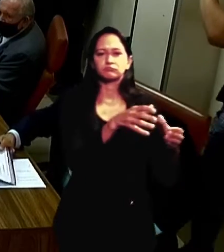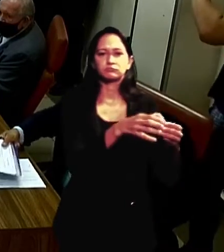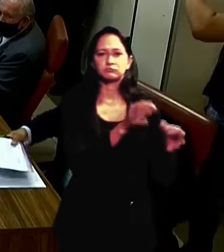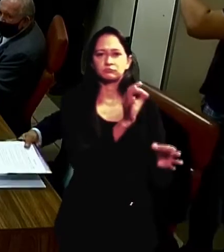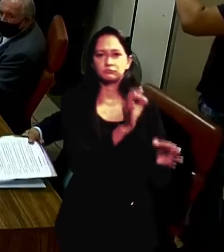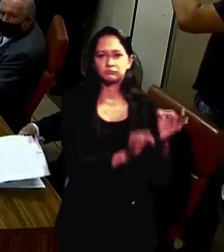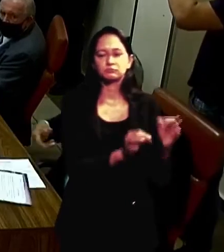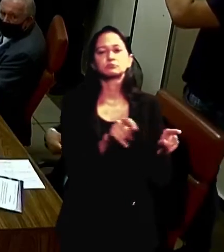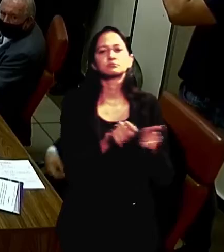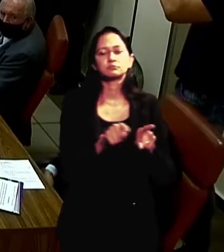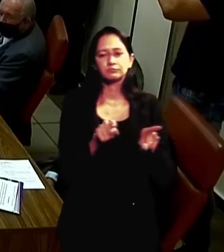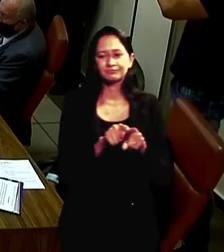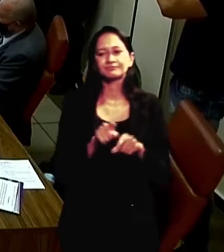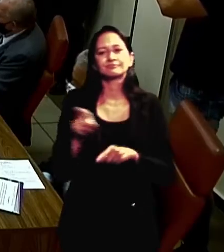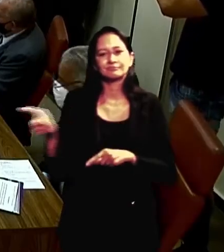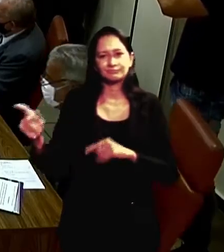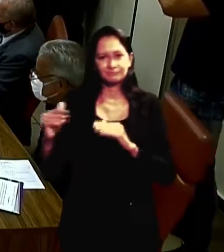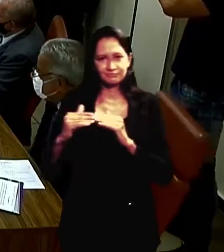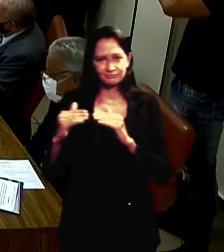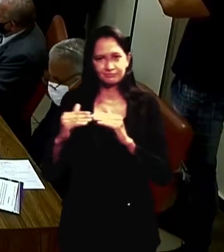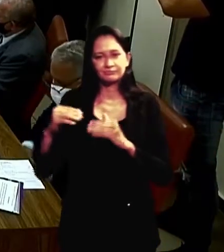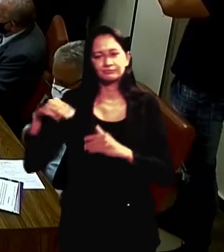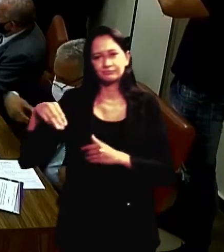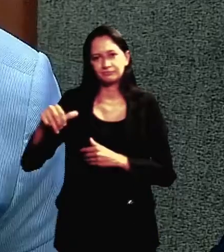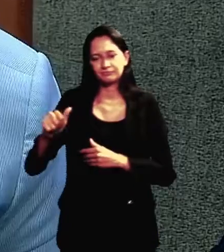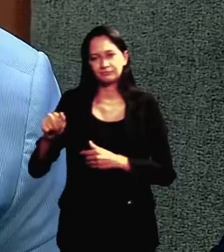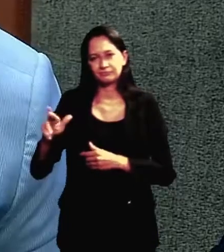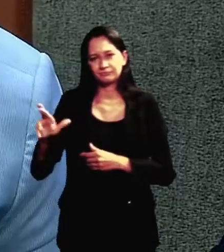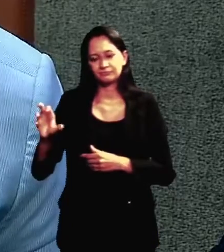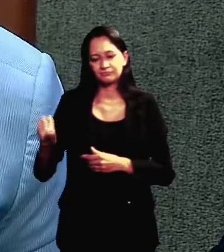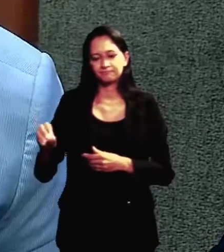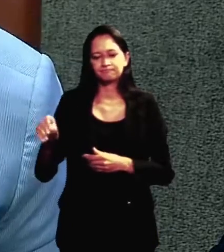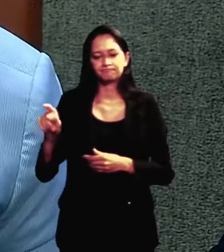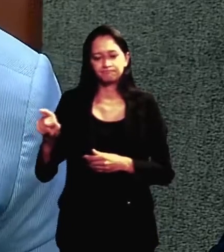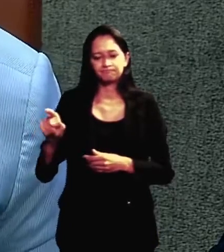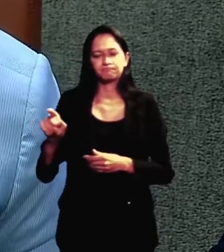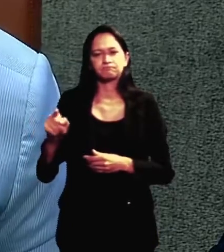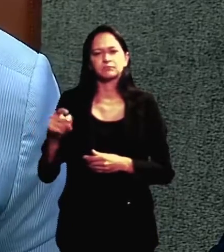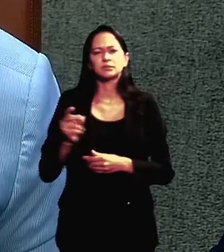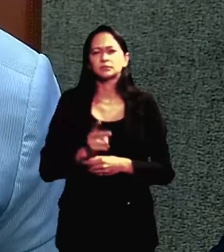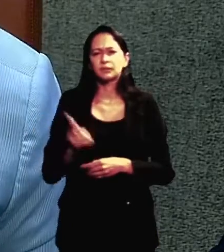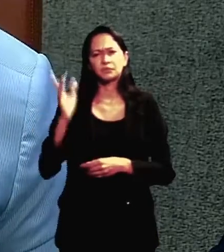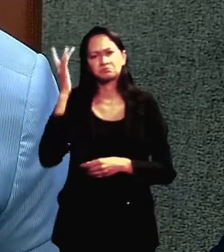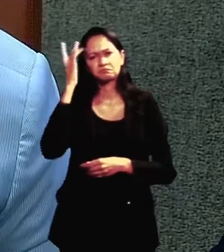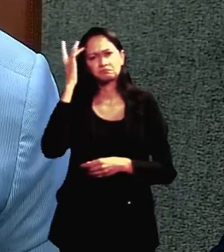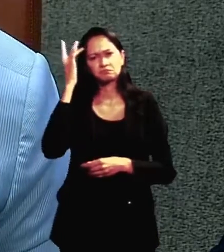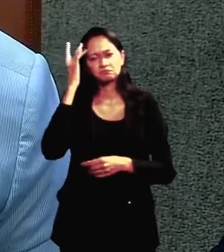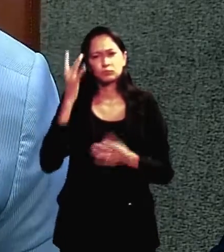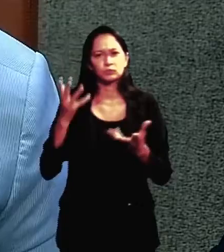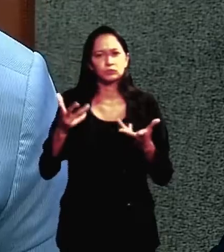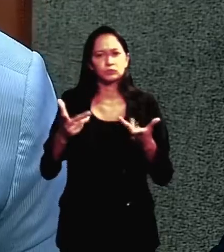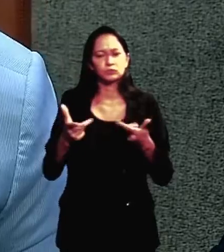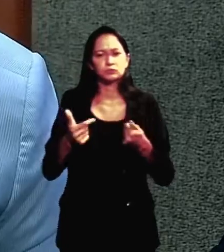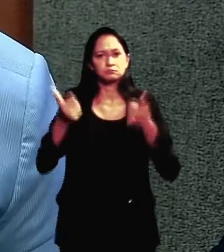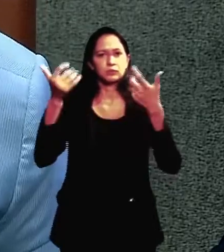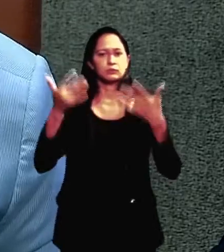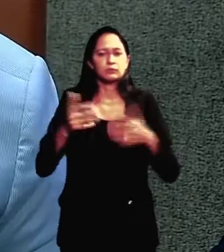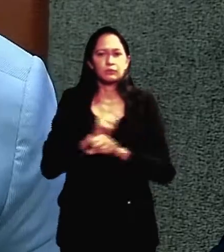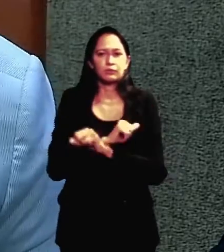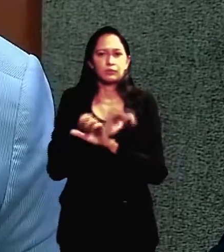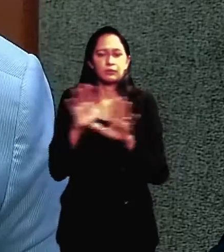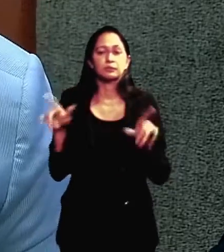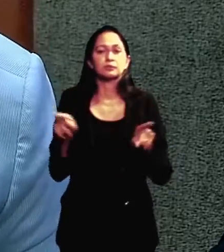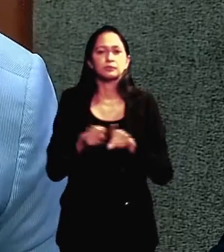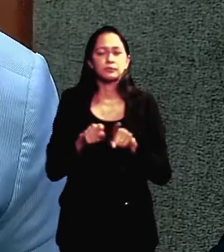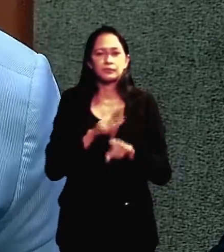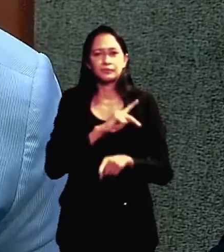de acordo com o voto separado do nobre vereador, excelentíssimo Mauro Rubem, que sempre muito sensato, explanou muito bem, como também o